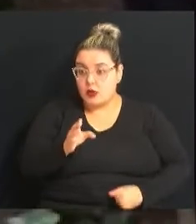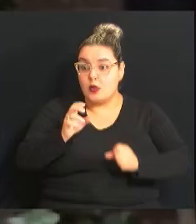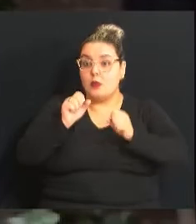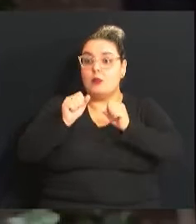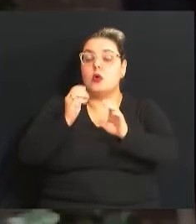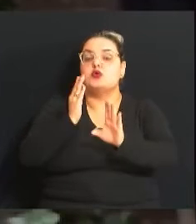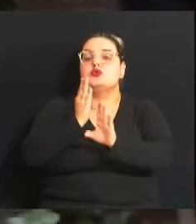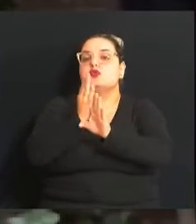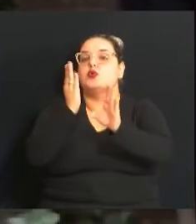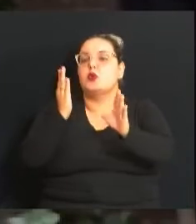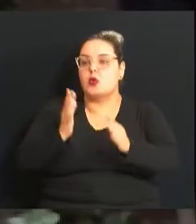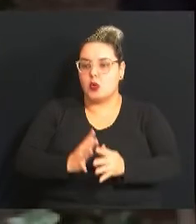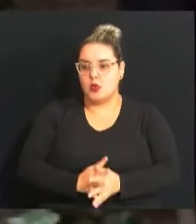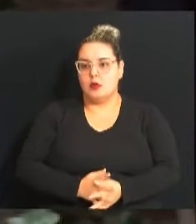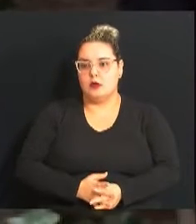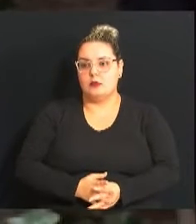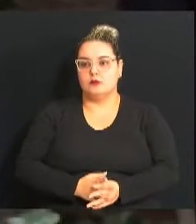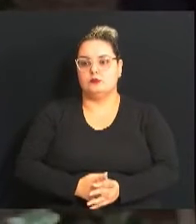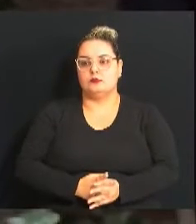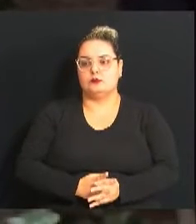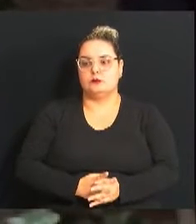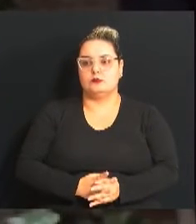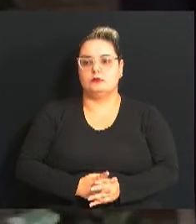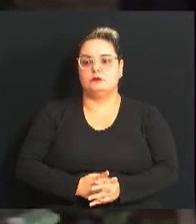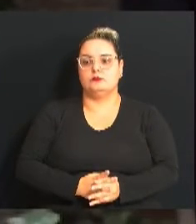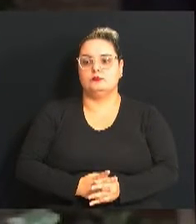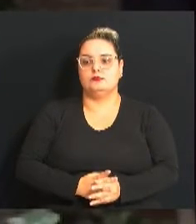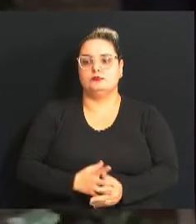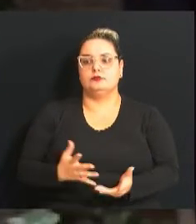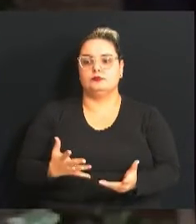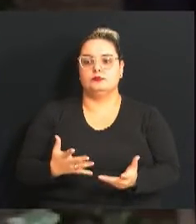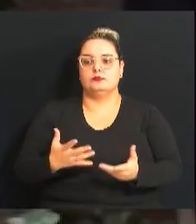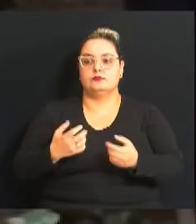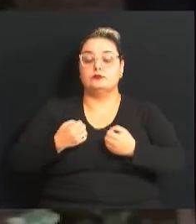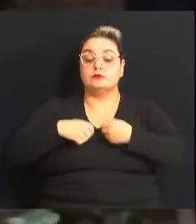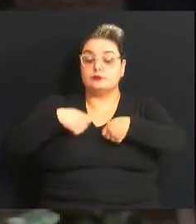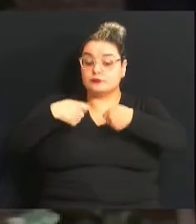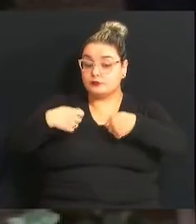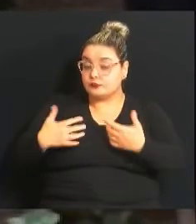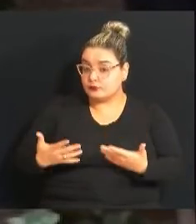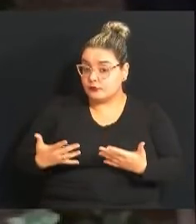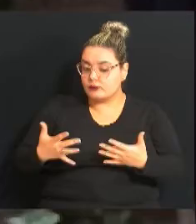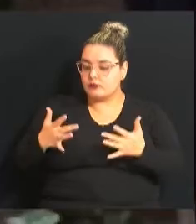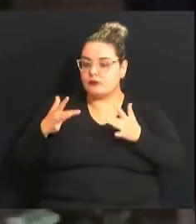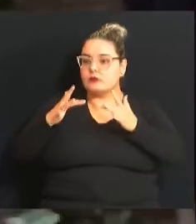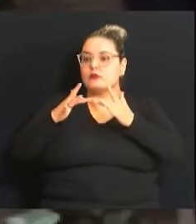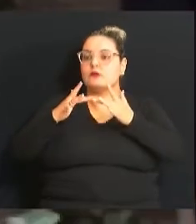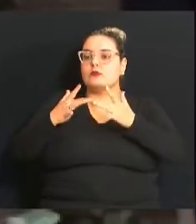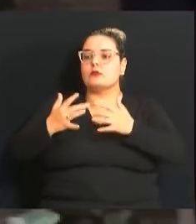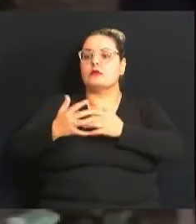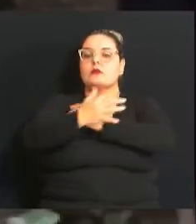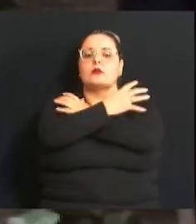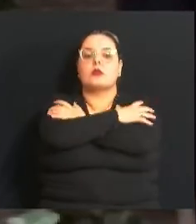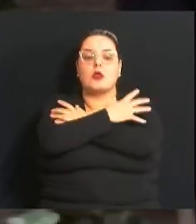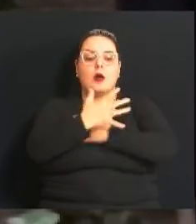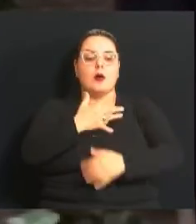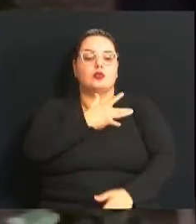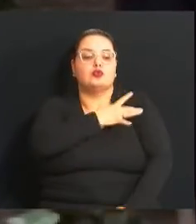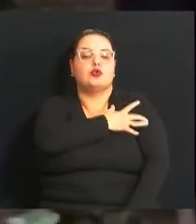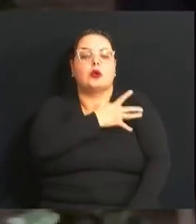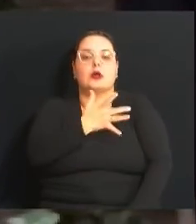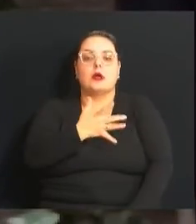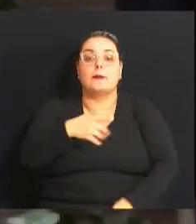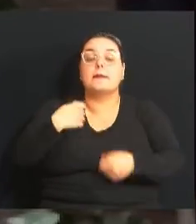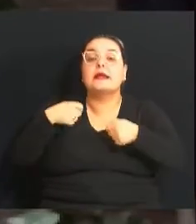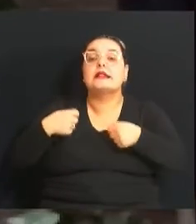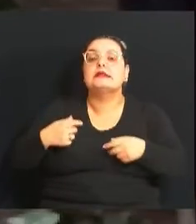encontrar a descarga da necessidade do toque, né? O toque é uma necessidade para a nossa espécie.